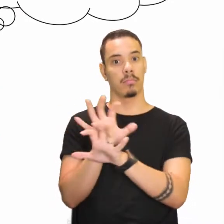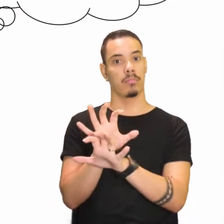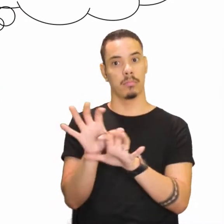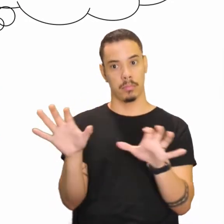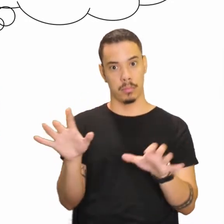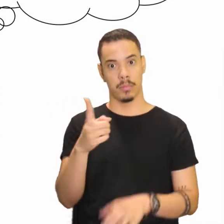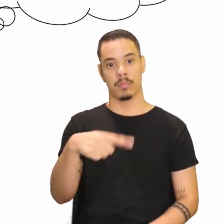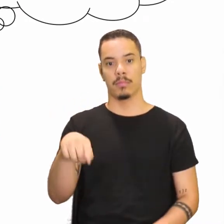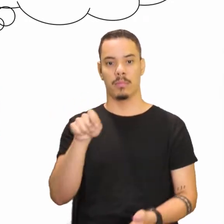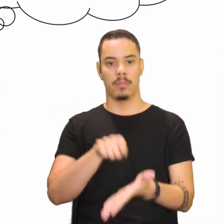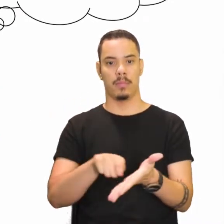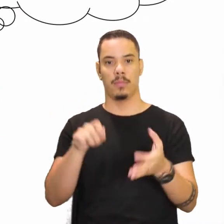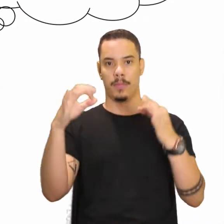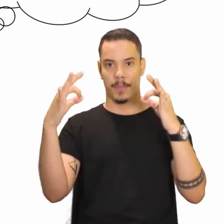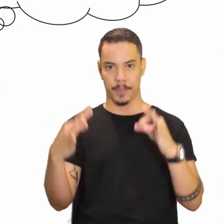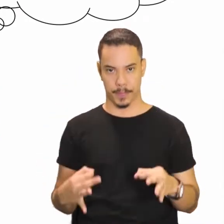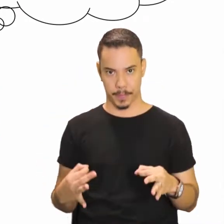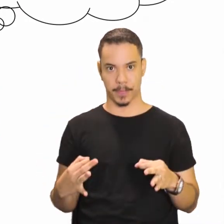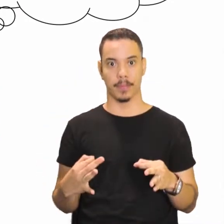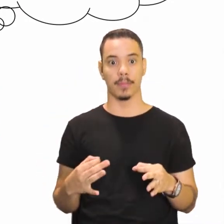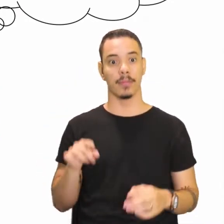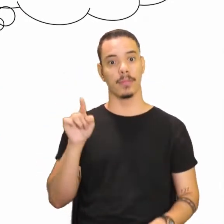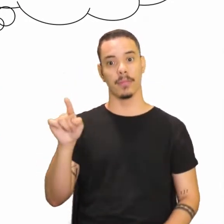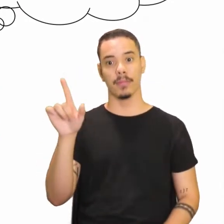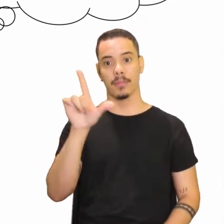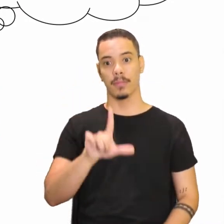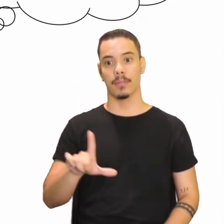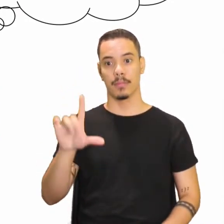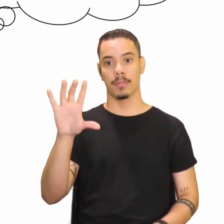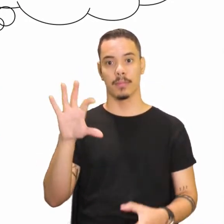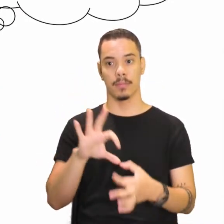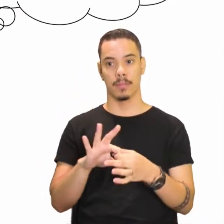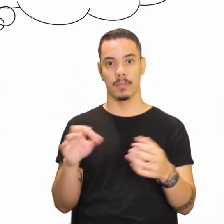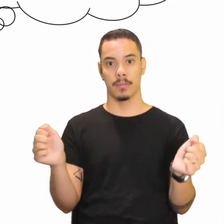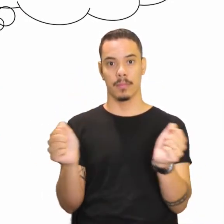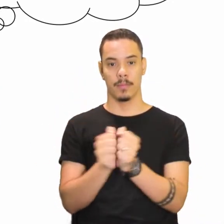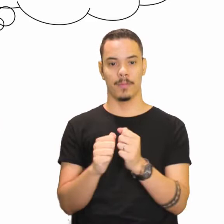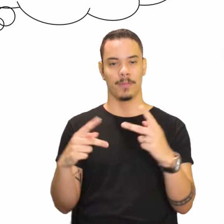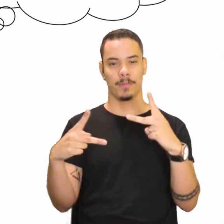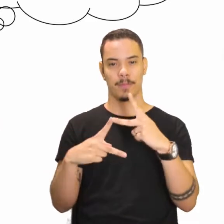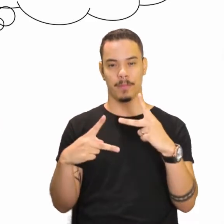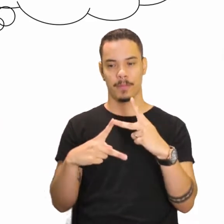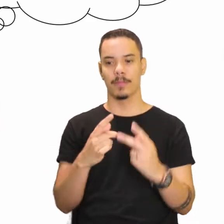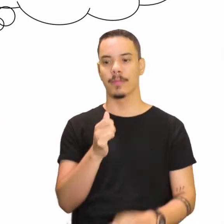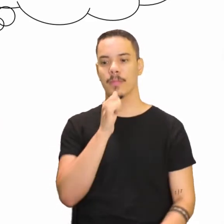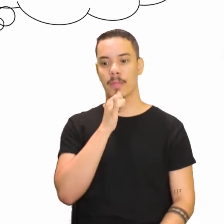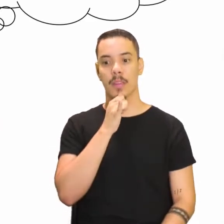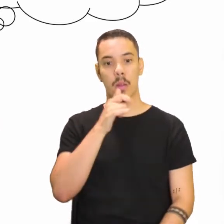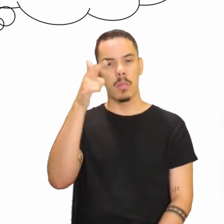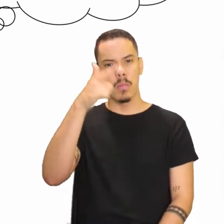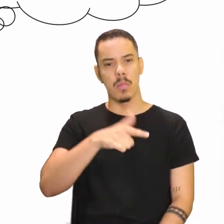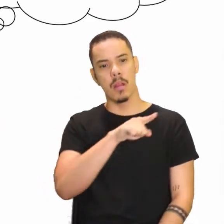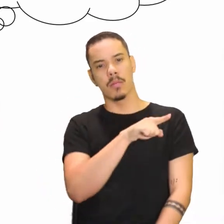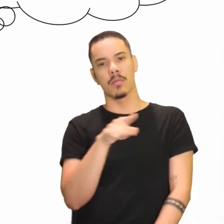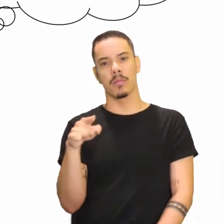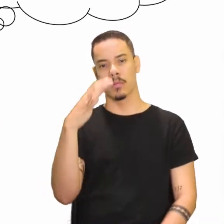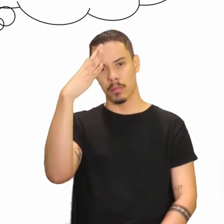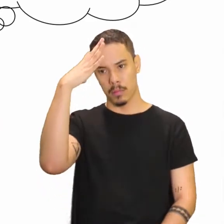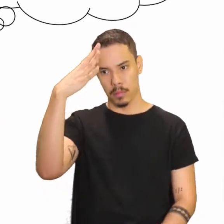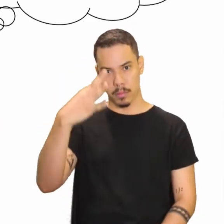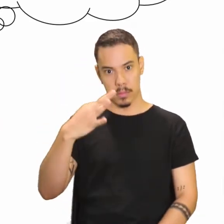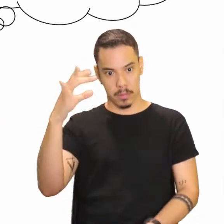forma que será escrita. Beleza? A locução prepositiva. Mais um exemplo para ver se realmente você